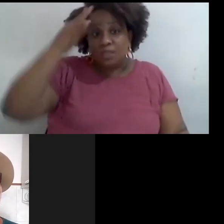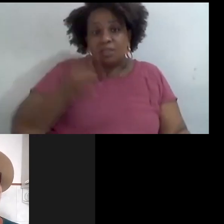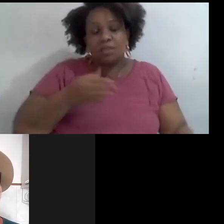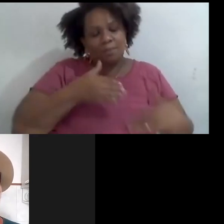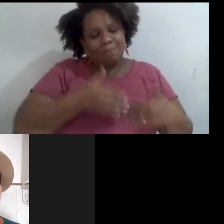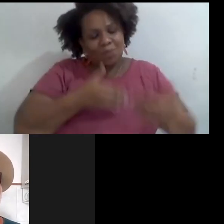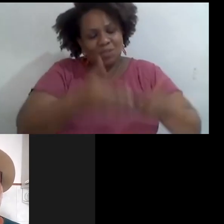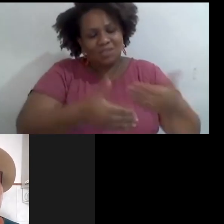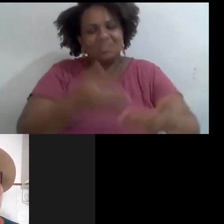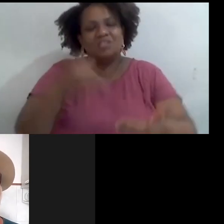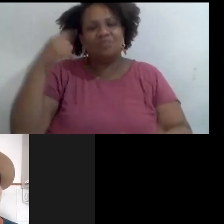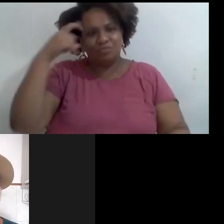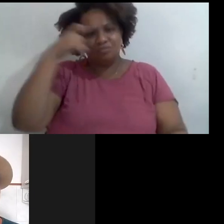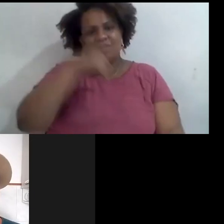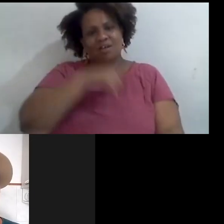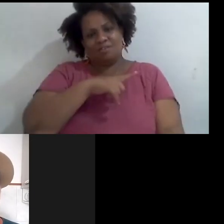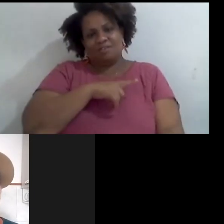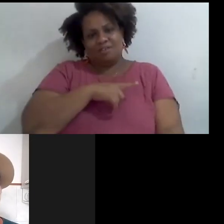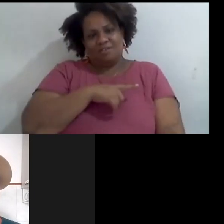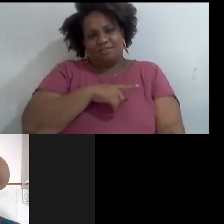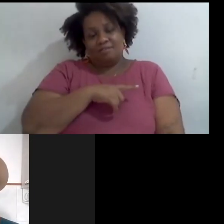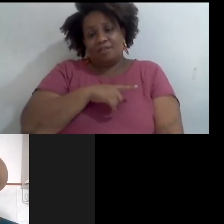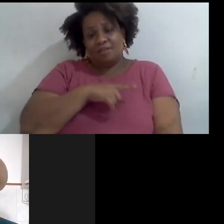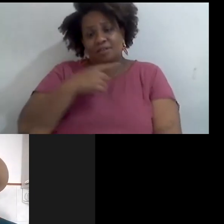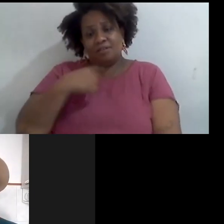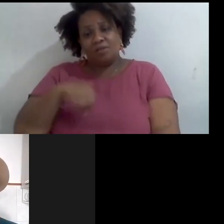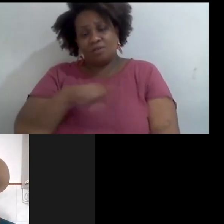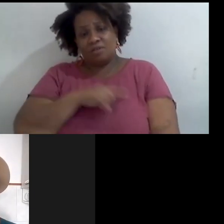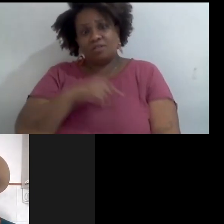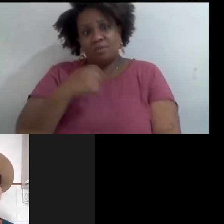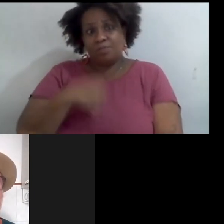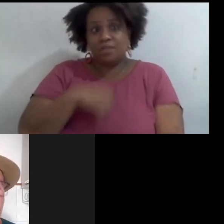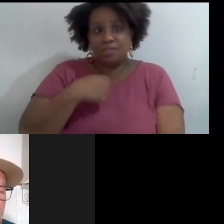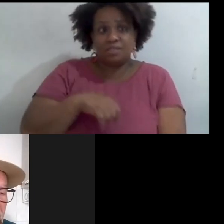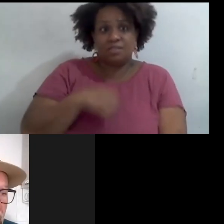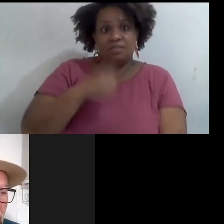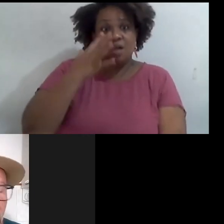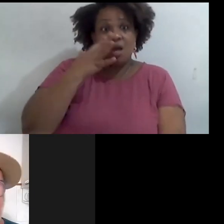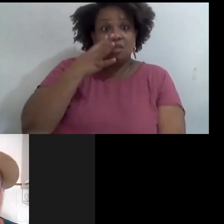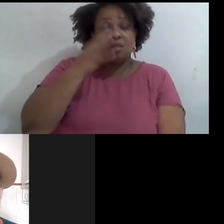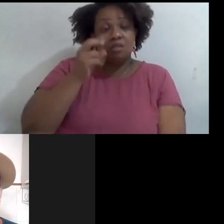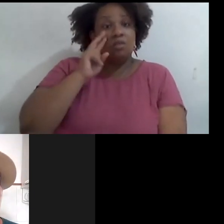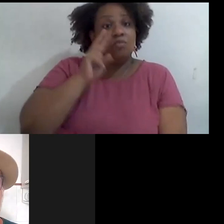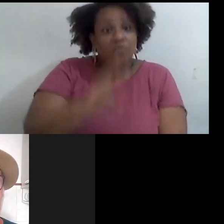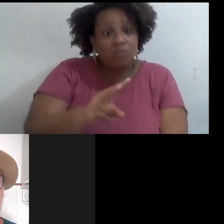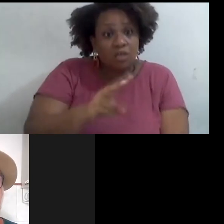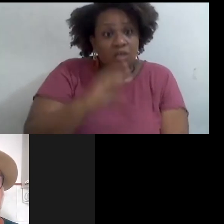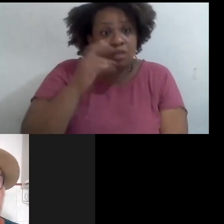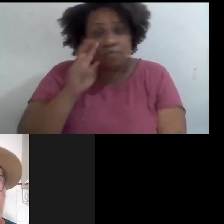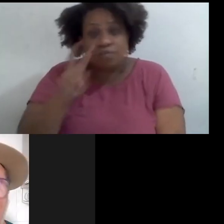tendo. E é isso que a gente precisa estar ouvindo vocês, ouvindo a